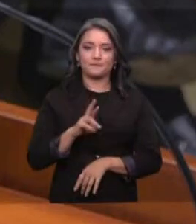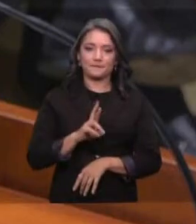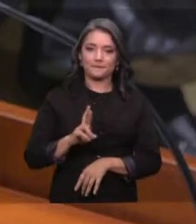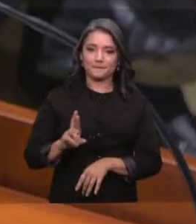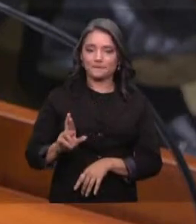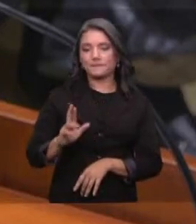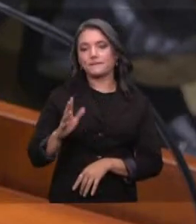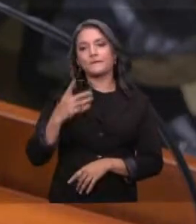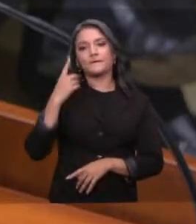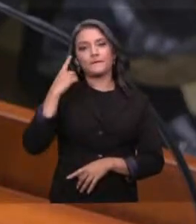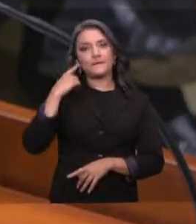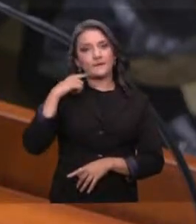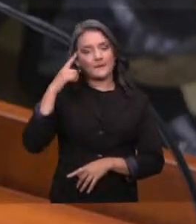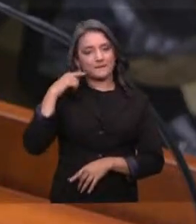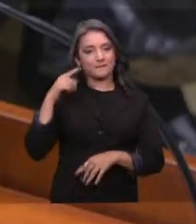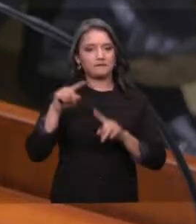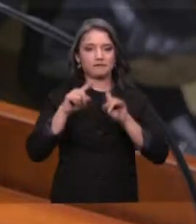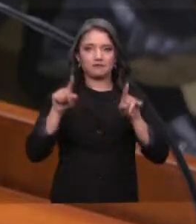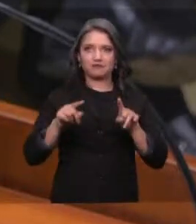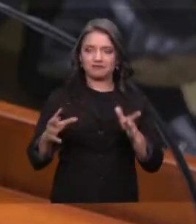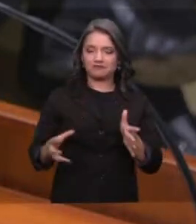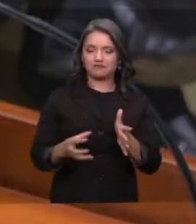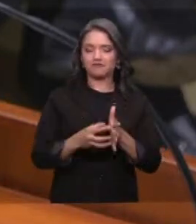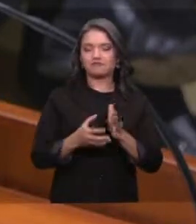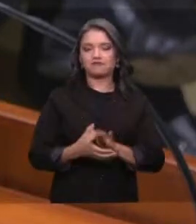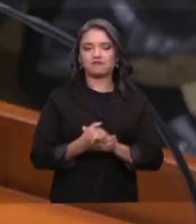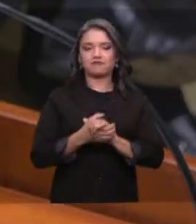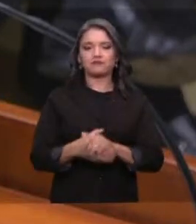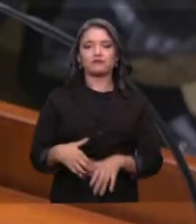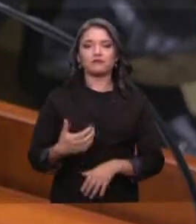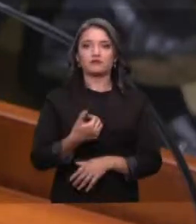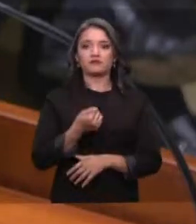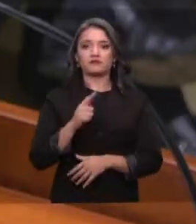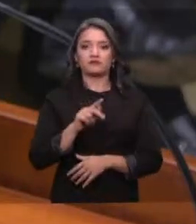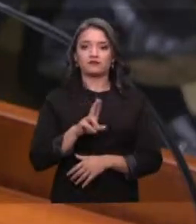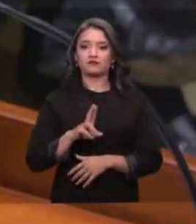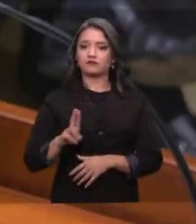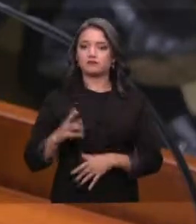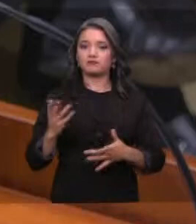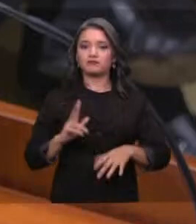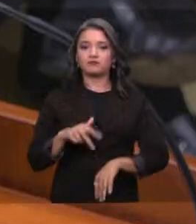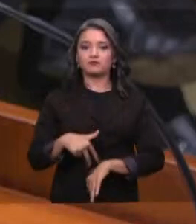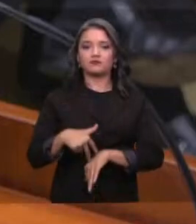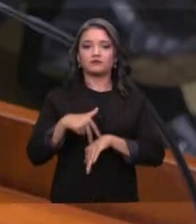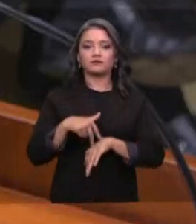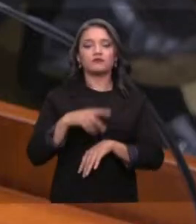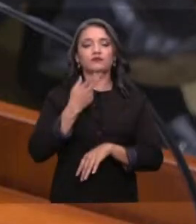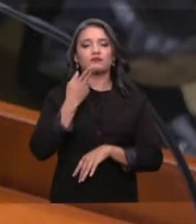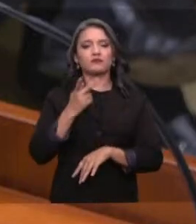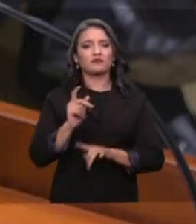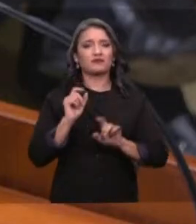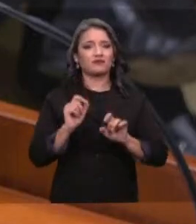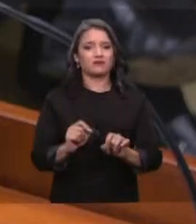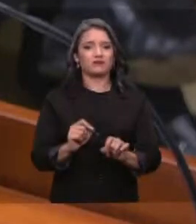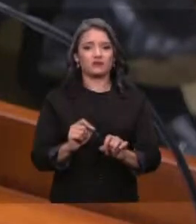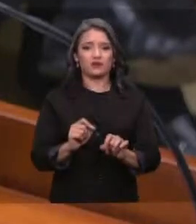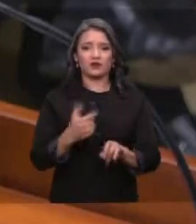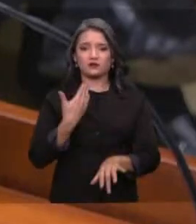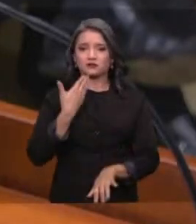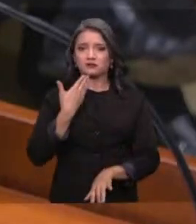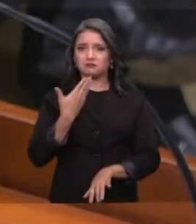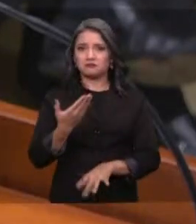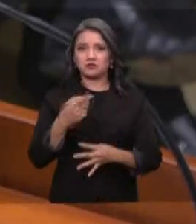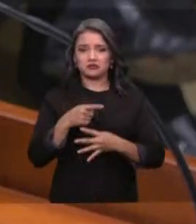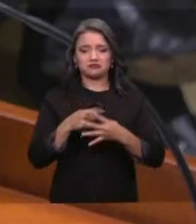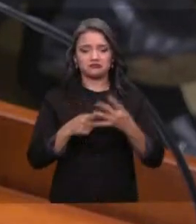colegas servidores. A Advocacia-Geral da União vem ocupar a tribuna para sustentar a total improcedência dos